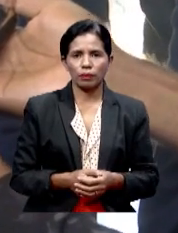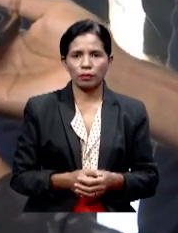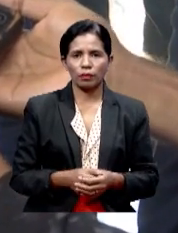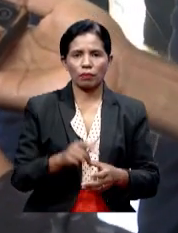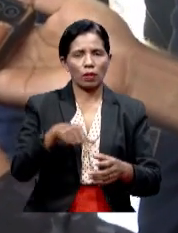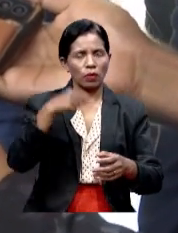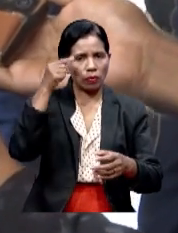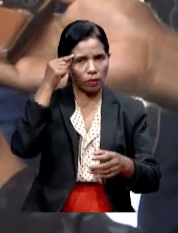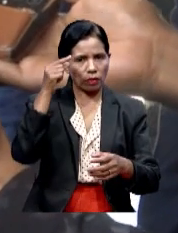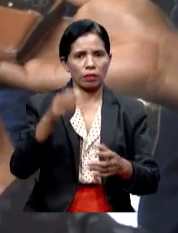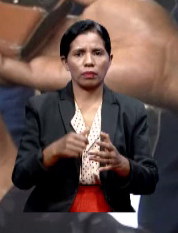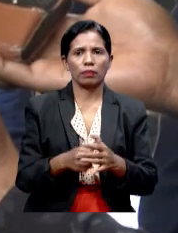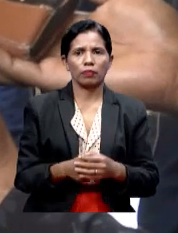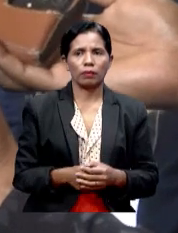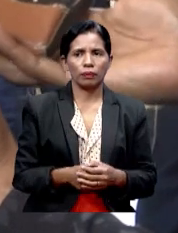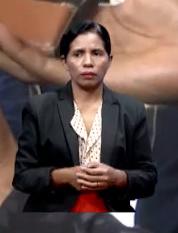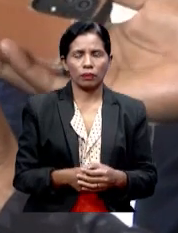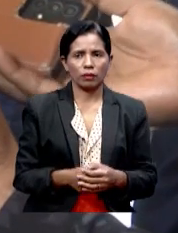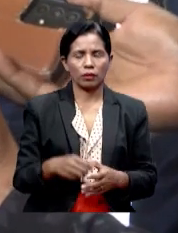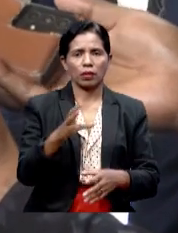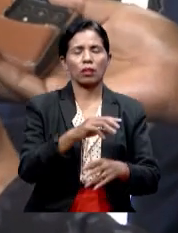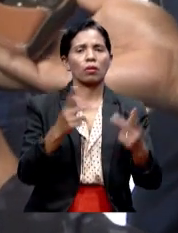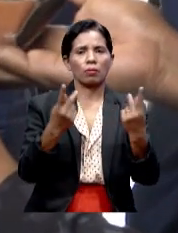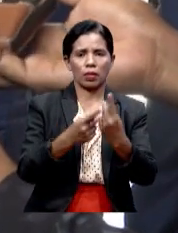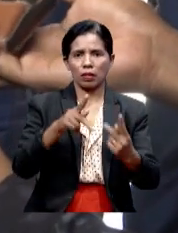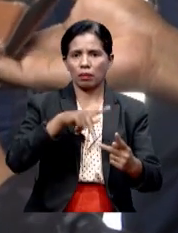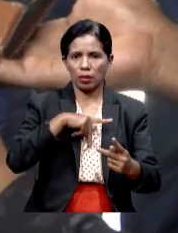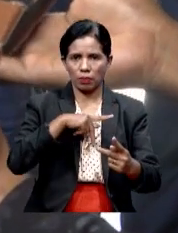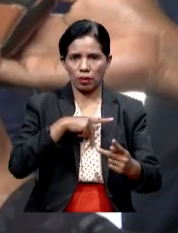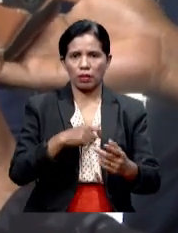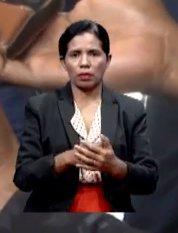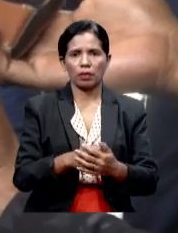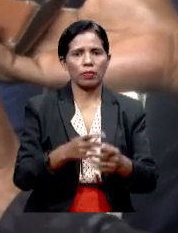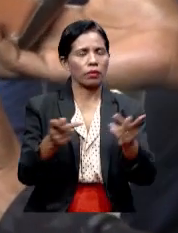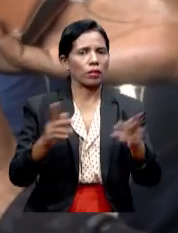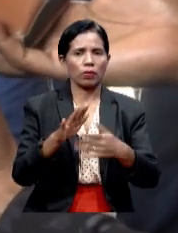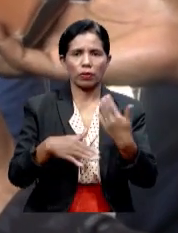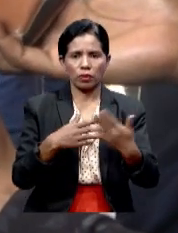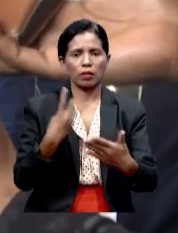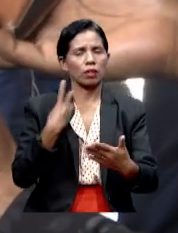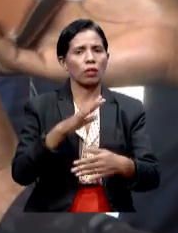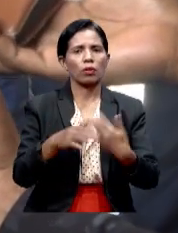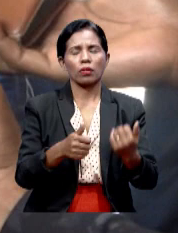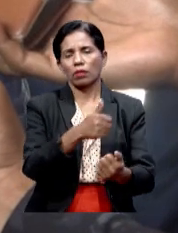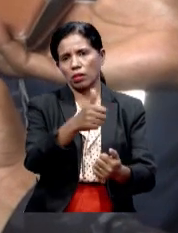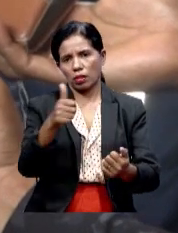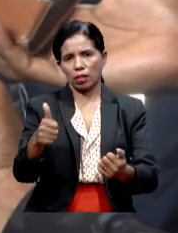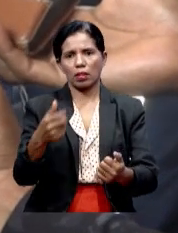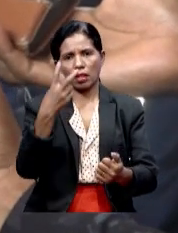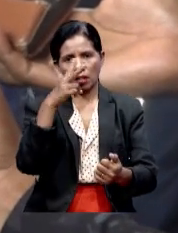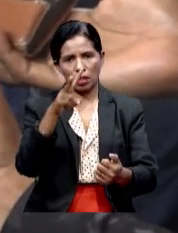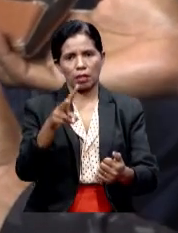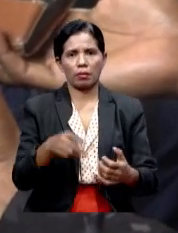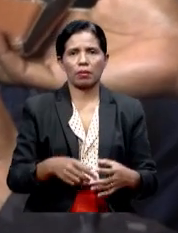governo, setor privado, fato o todo, e todo o dia da reunião.